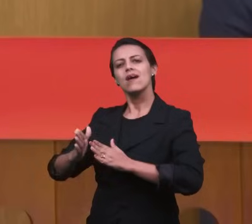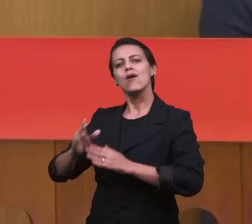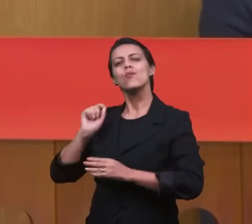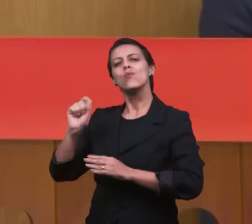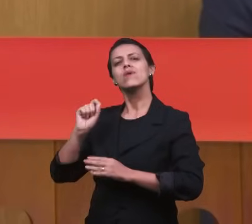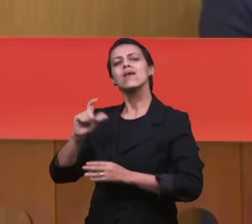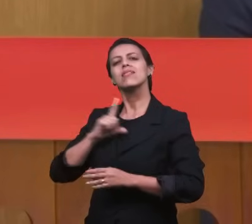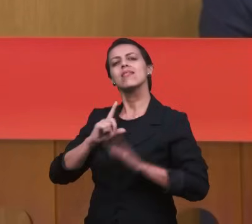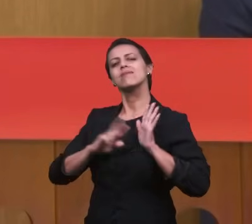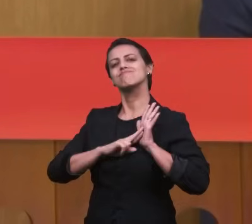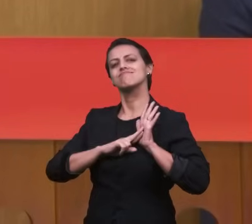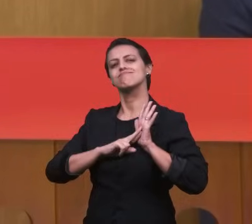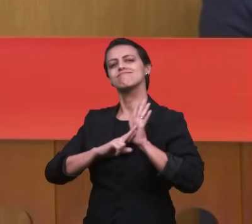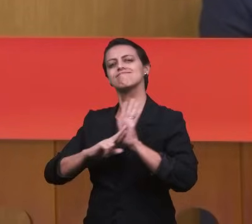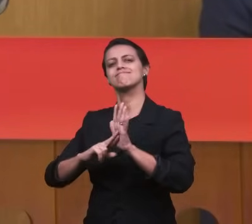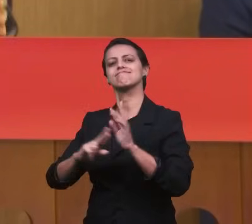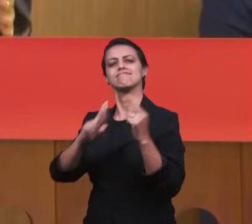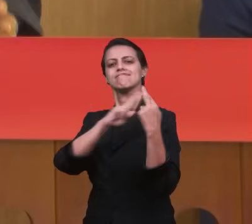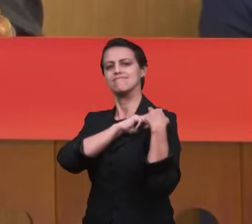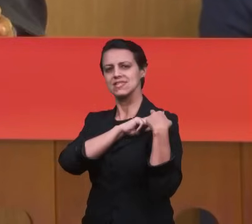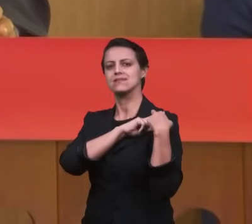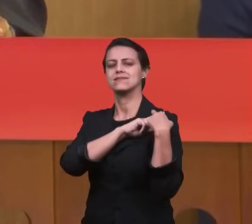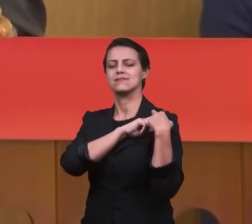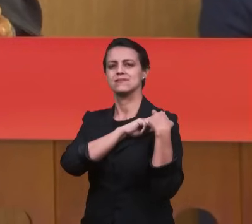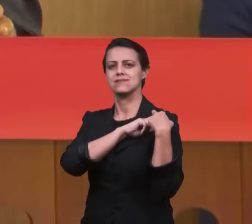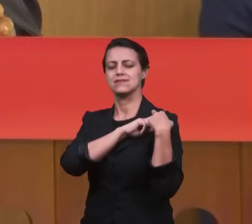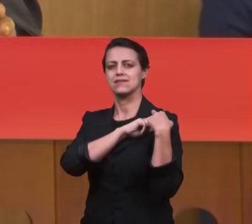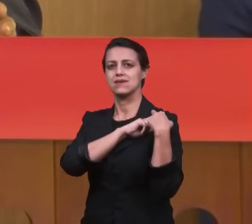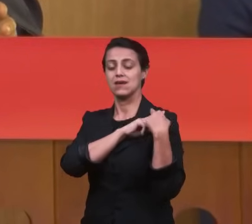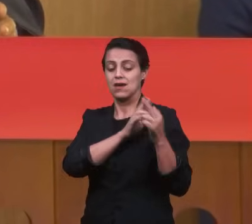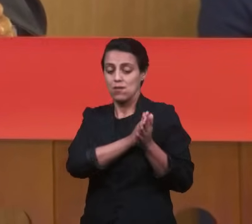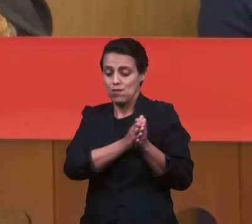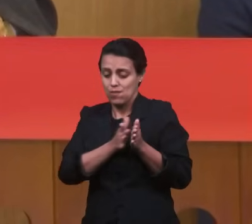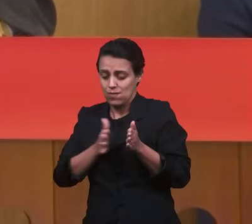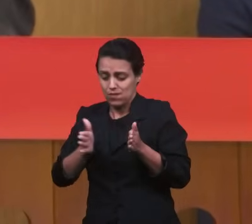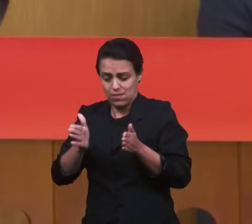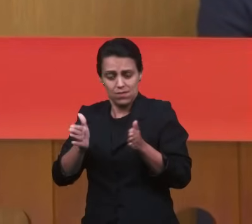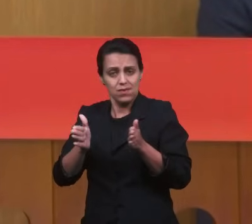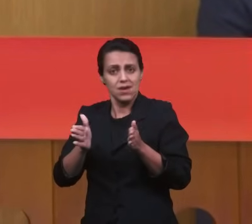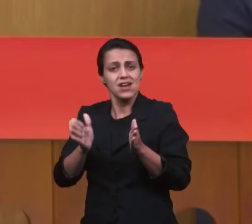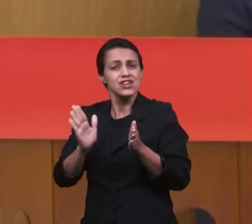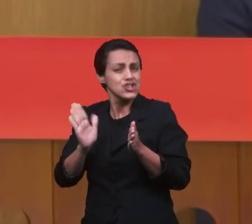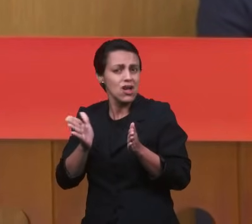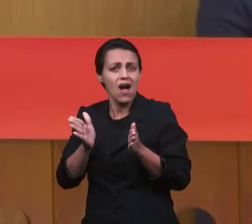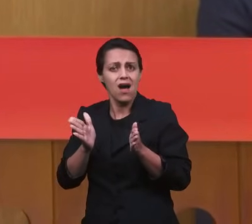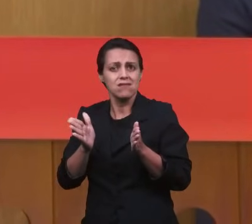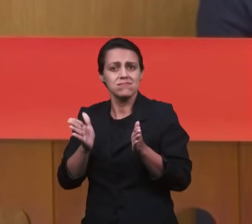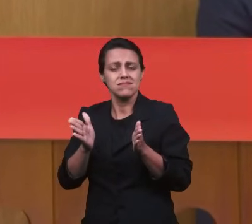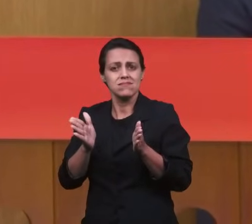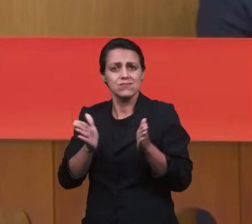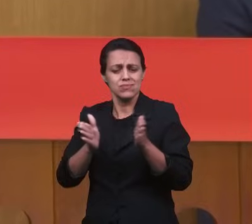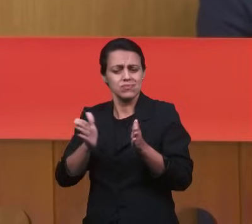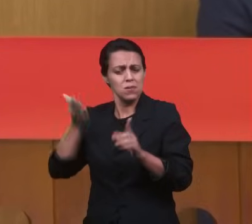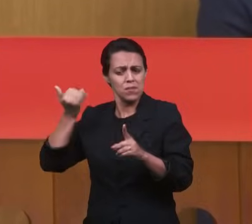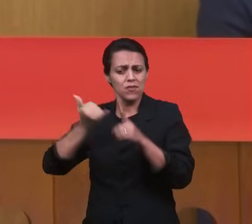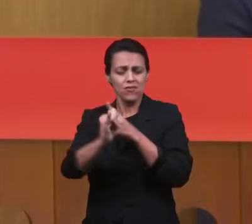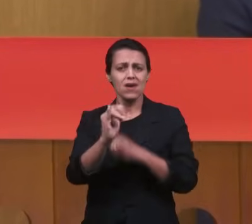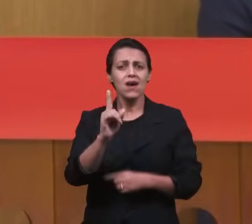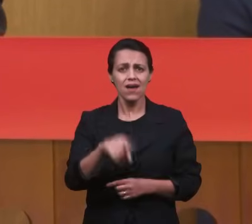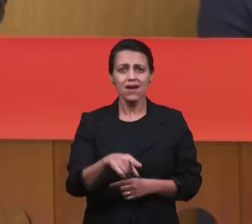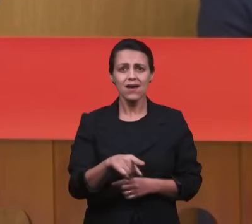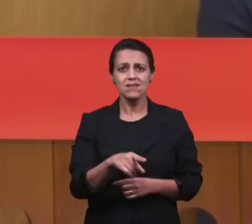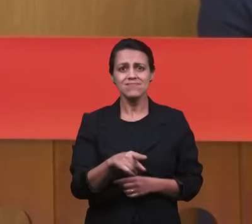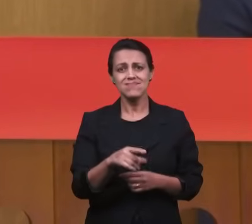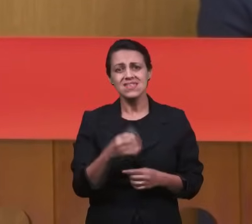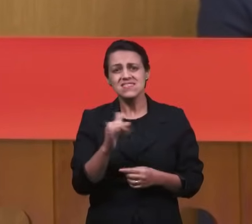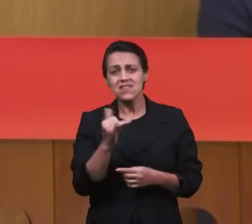dela está determinado profeticamente. Não é uma questão dizer vai ser